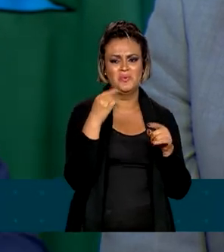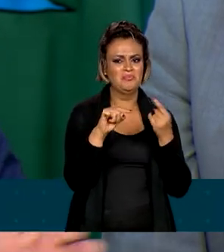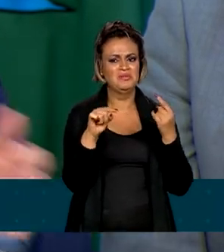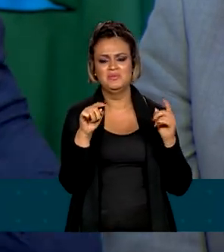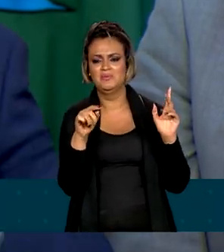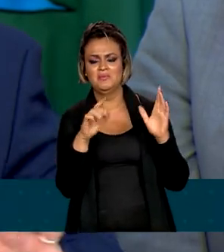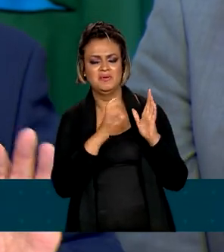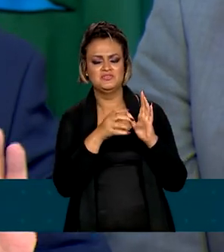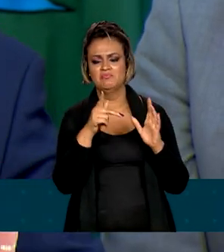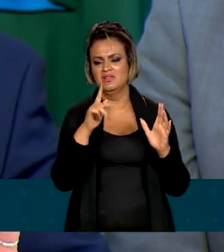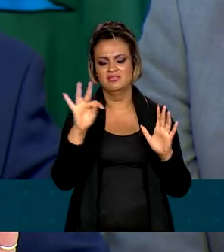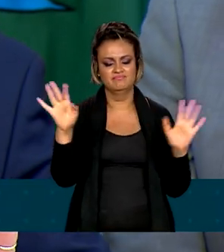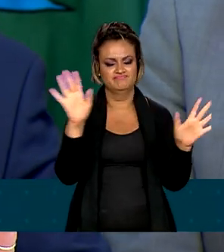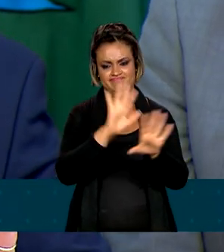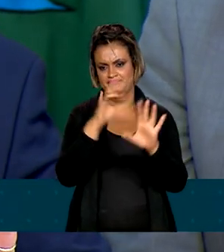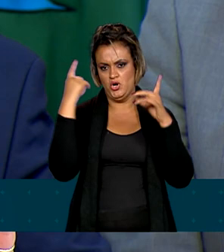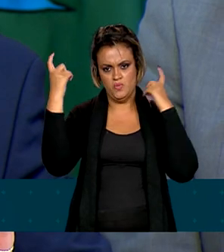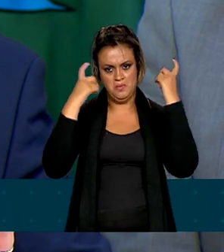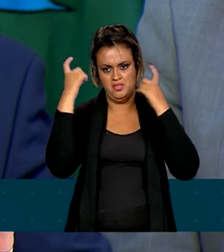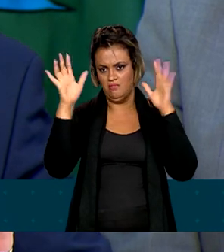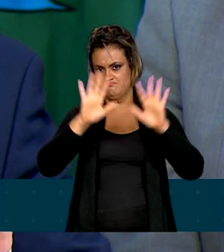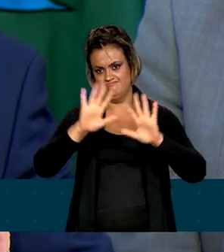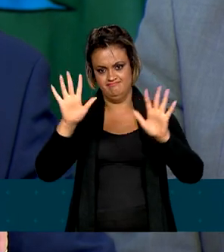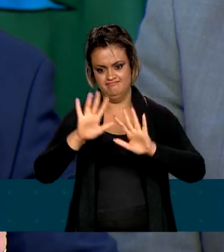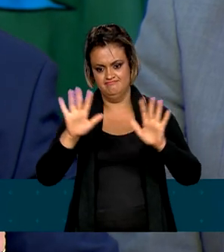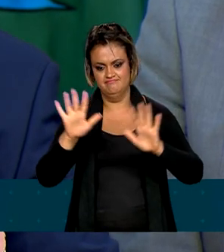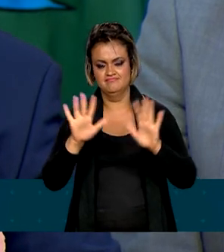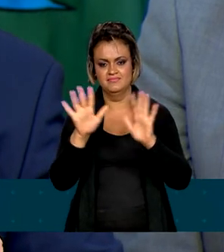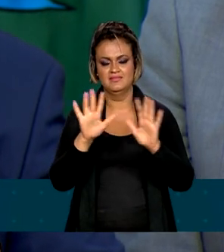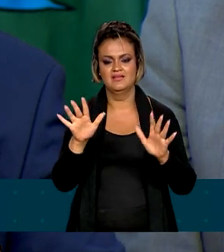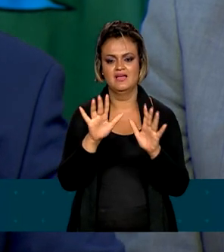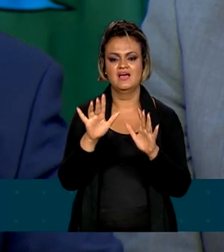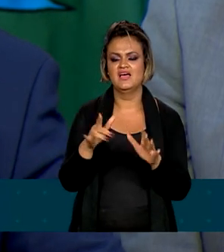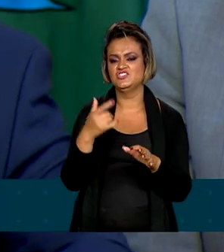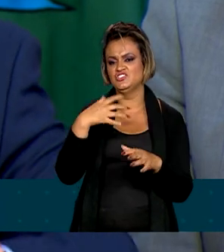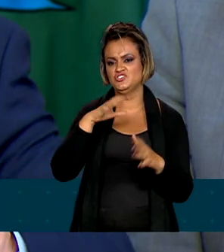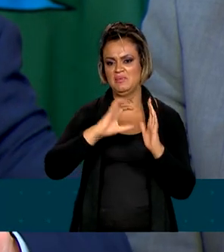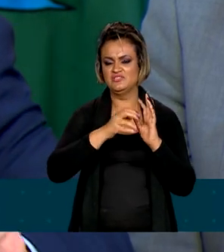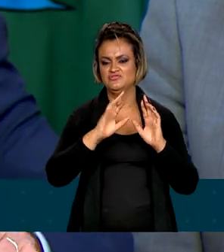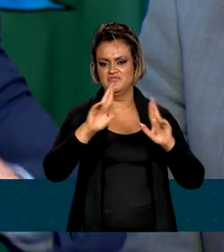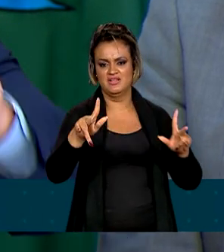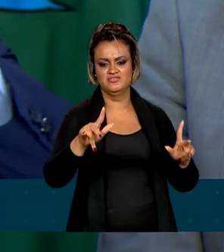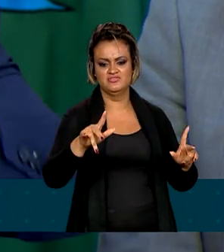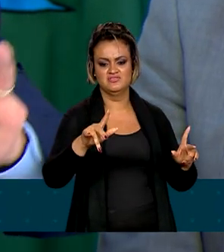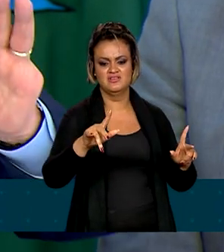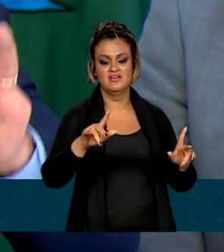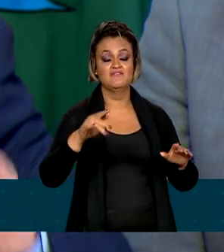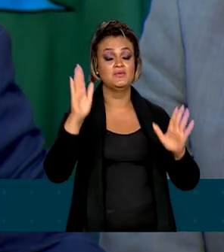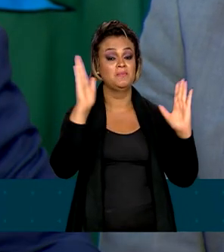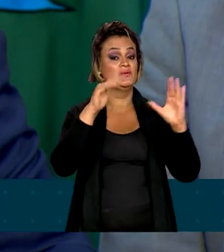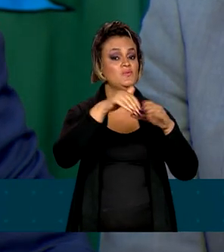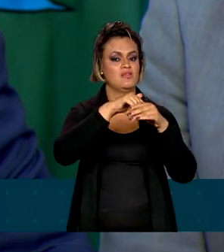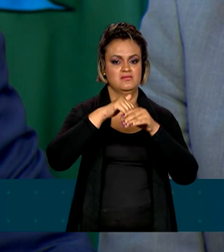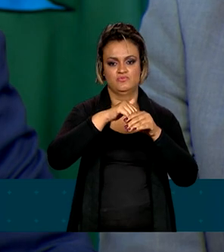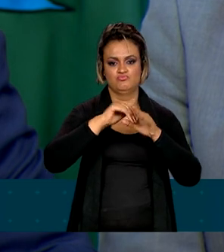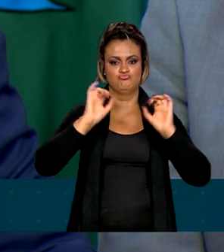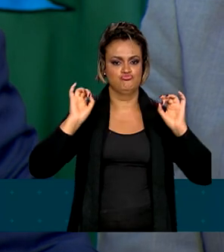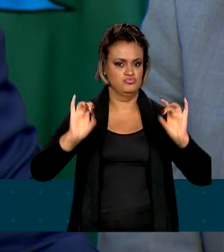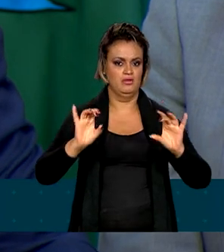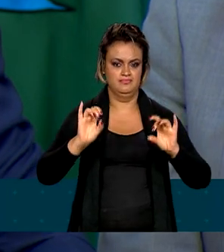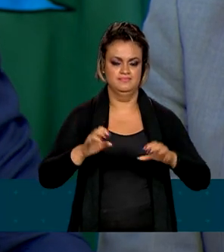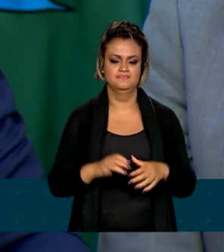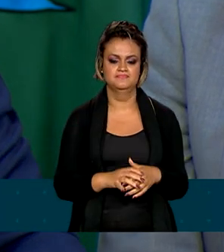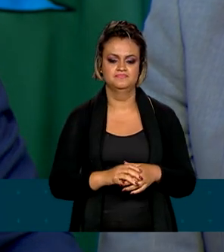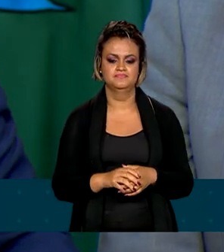sou do... Não se preocupe com isso. A nossa divergência partidária vai acontecer na época das eleições.